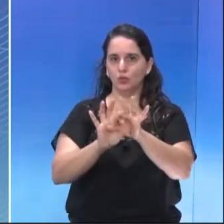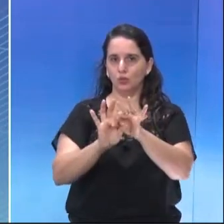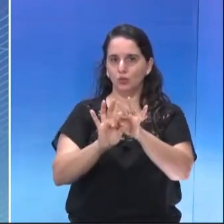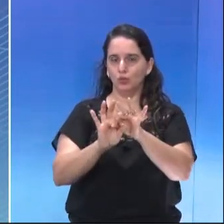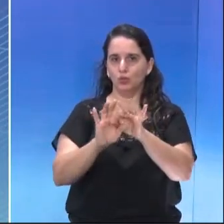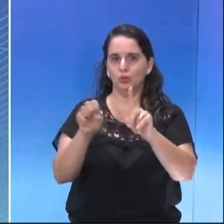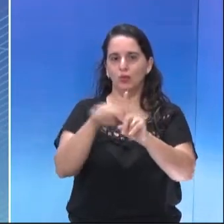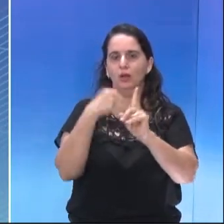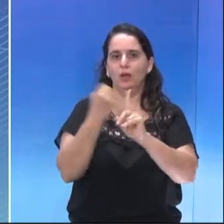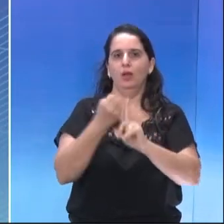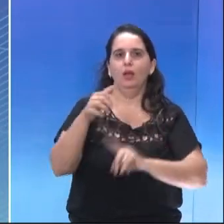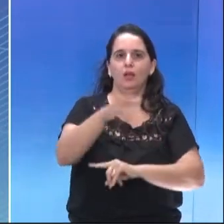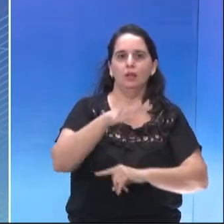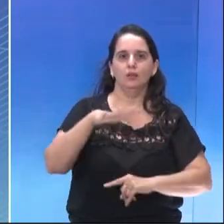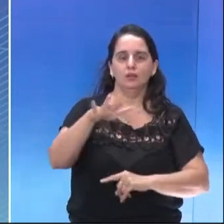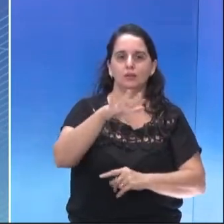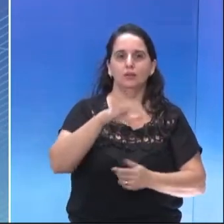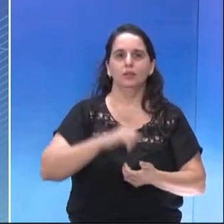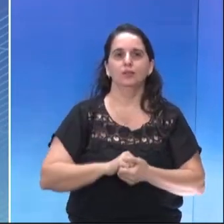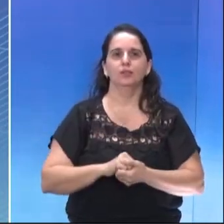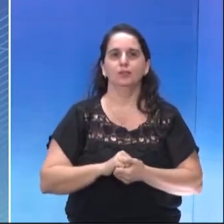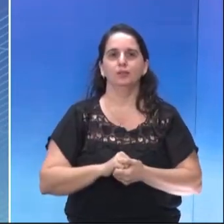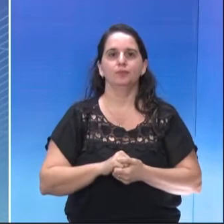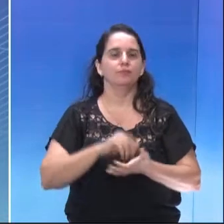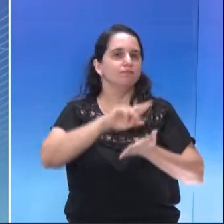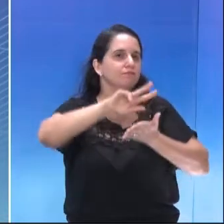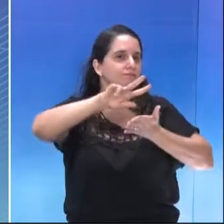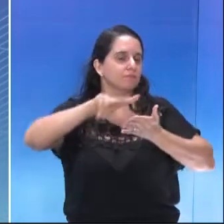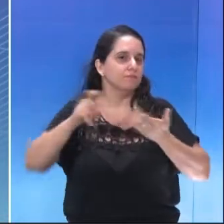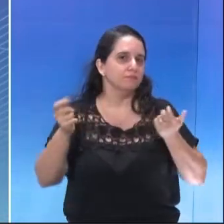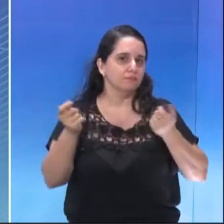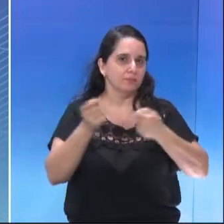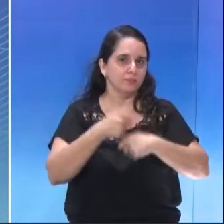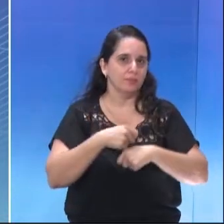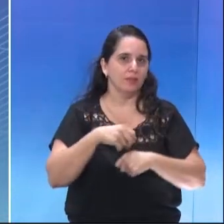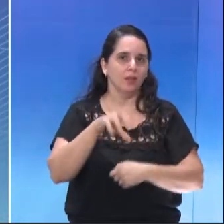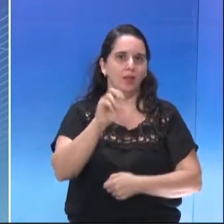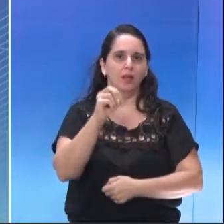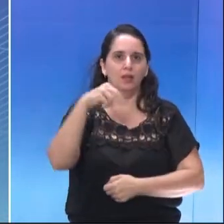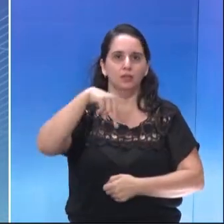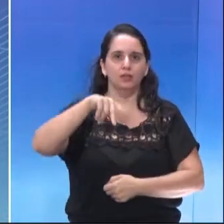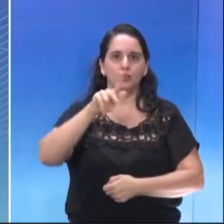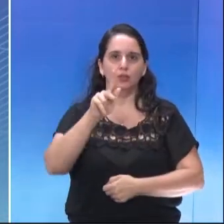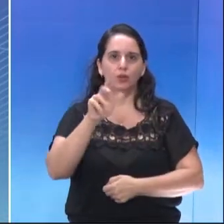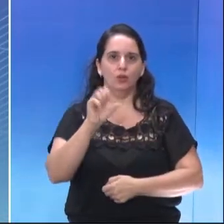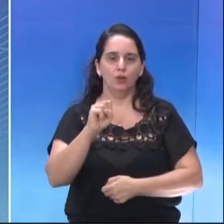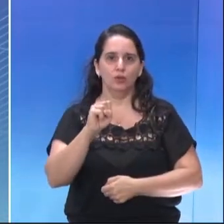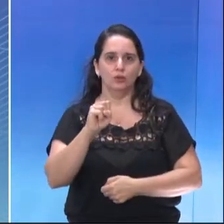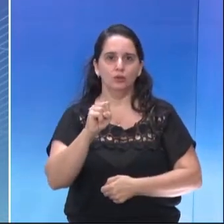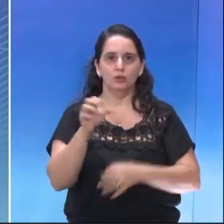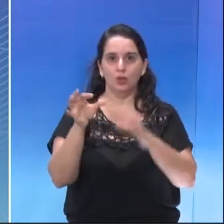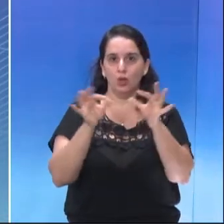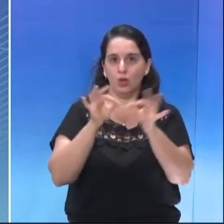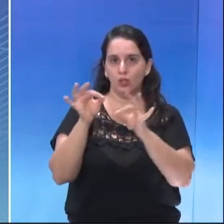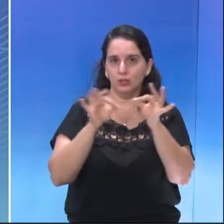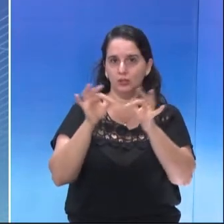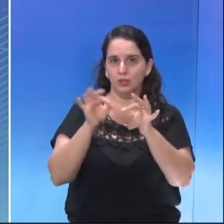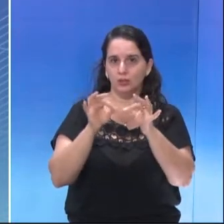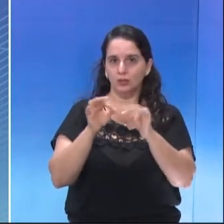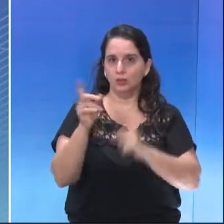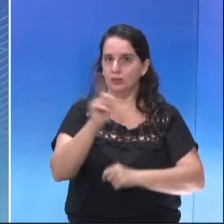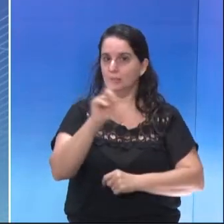vários mecanismos para auxiliar os governos. As ONGs, por exemplo, as organizações não